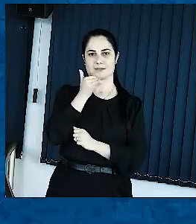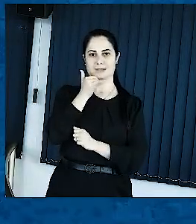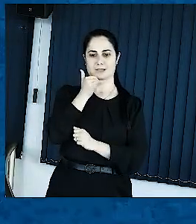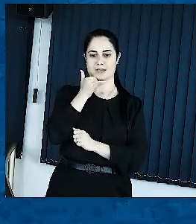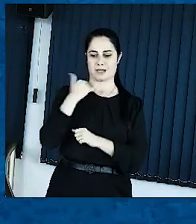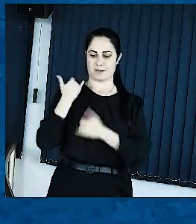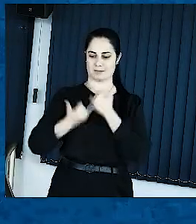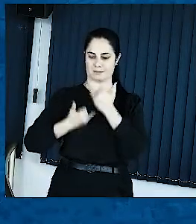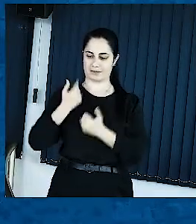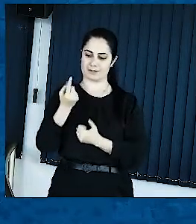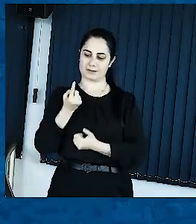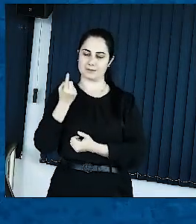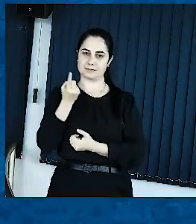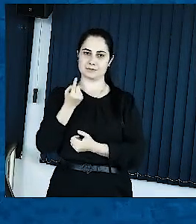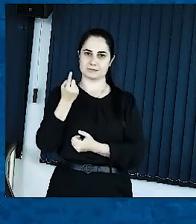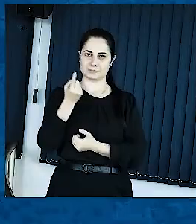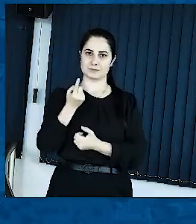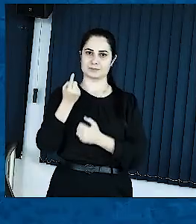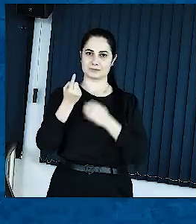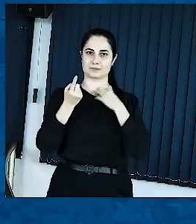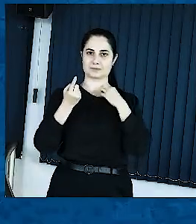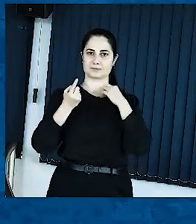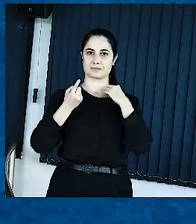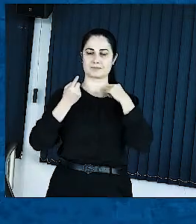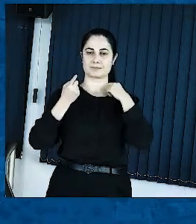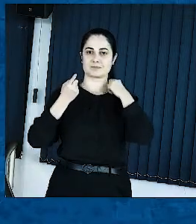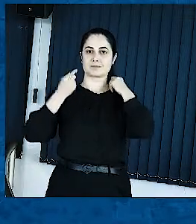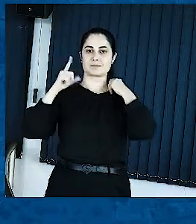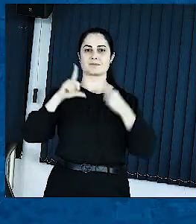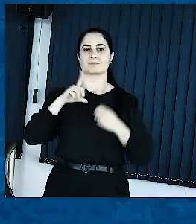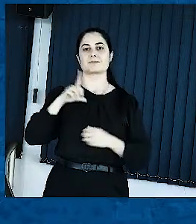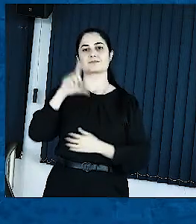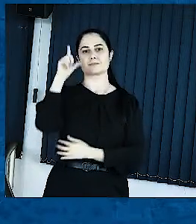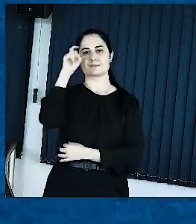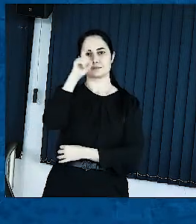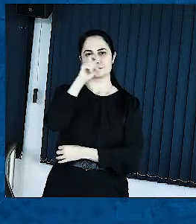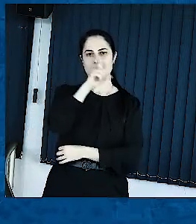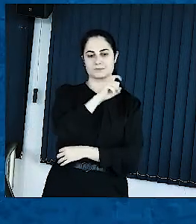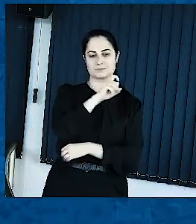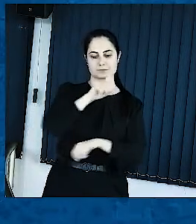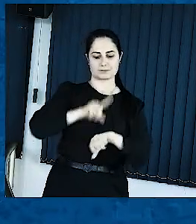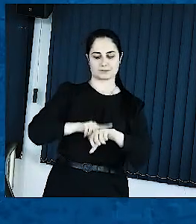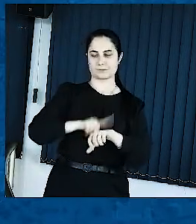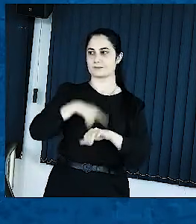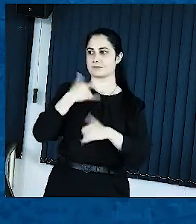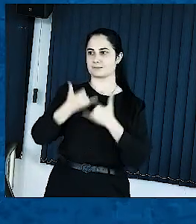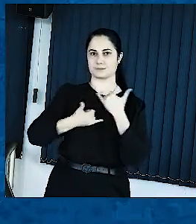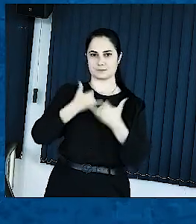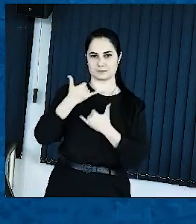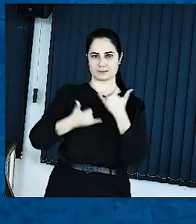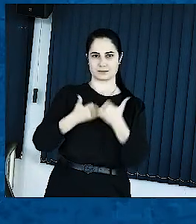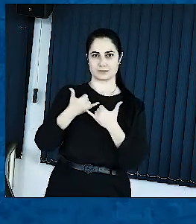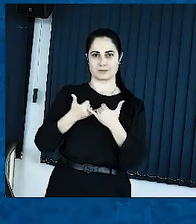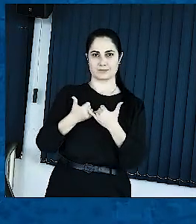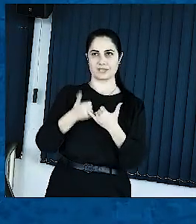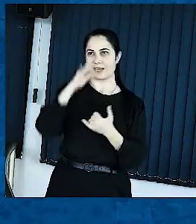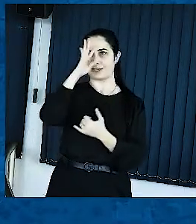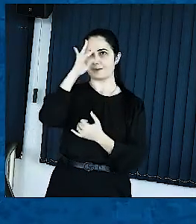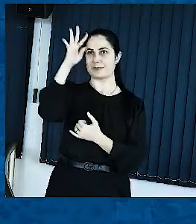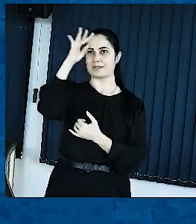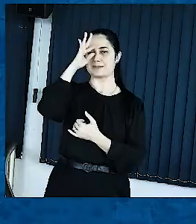que ela brinca mais sozinha, que ela tem dificuldade em brincar de faz de